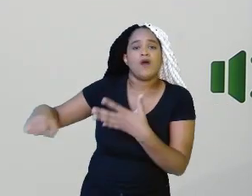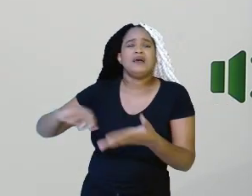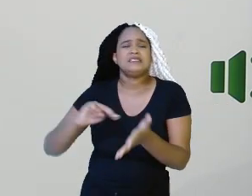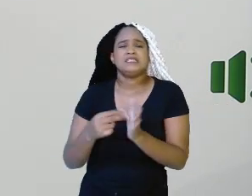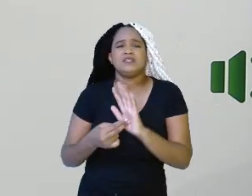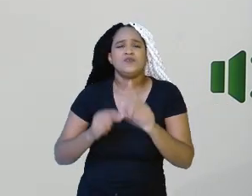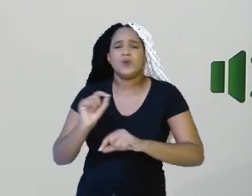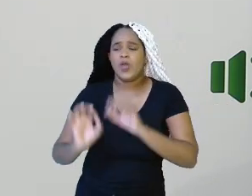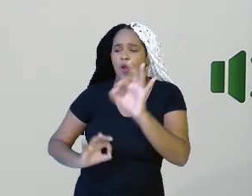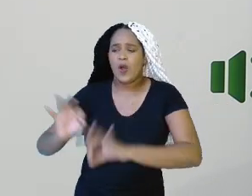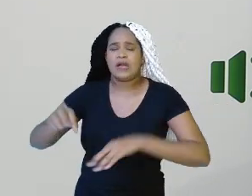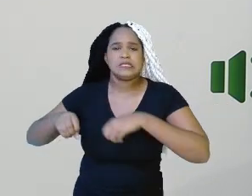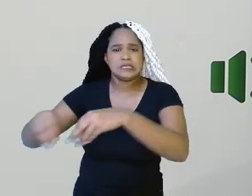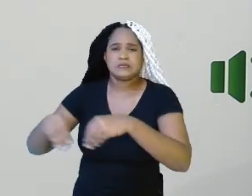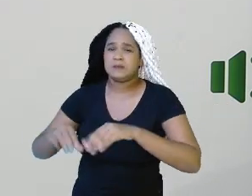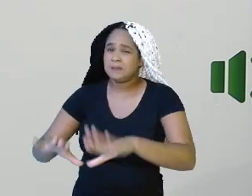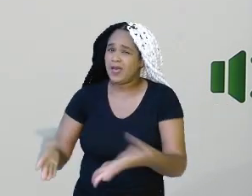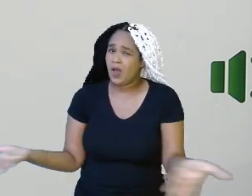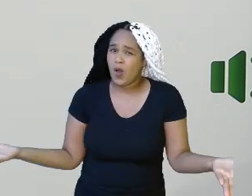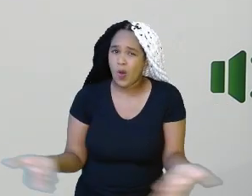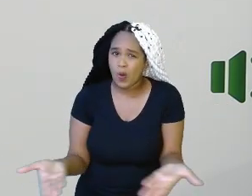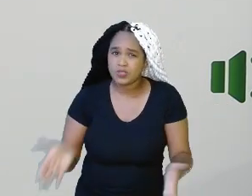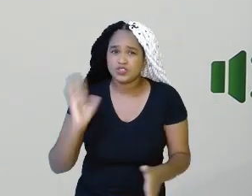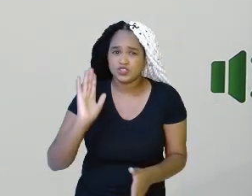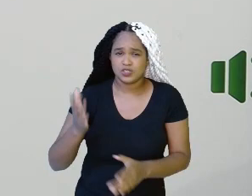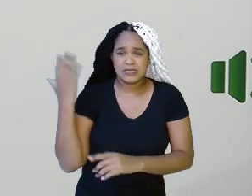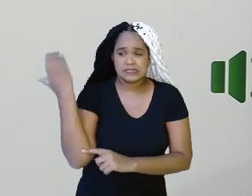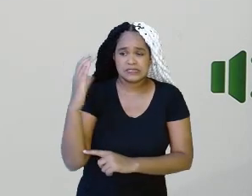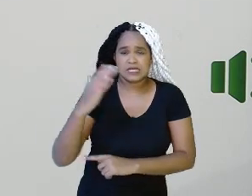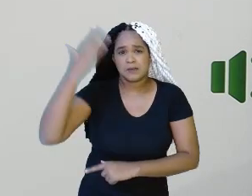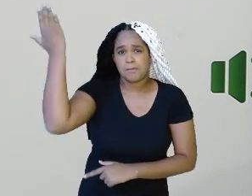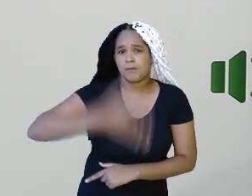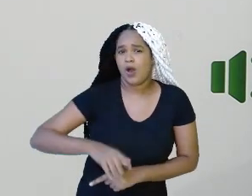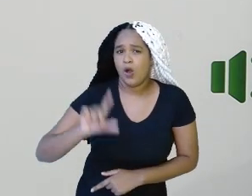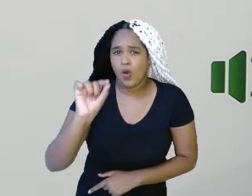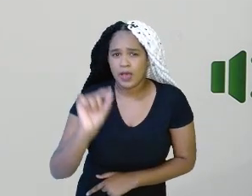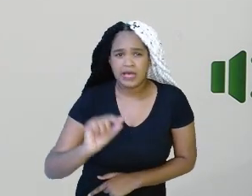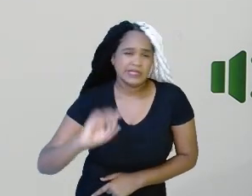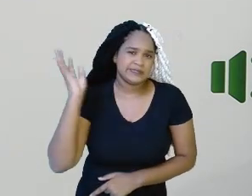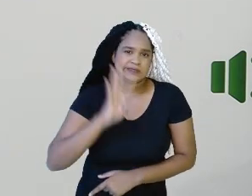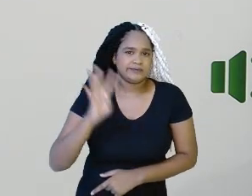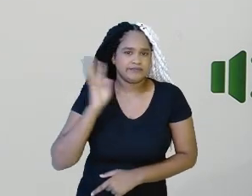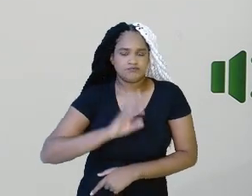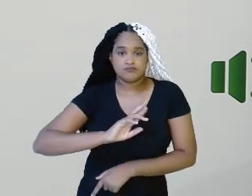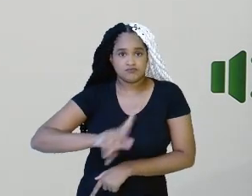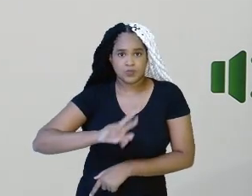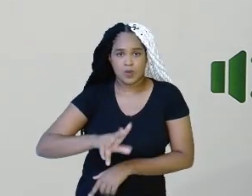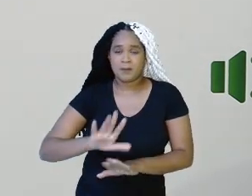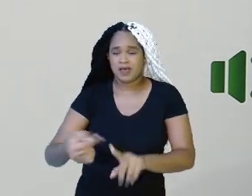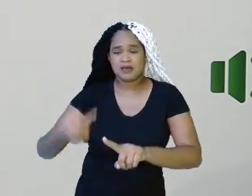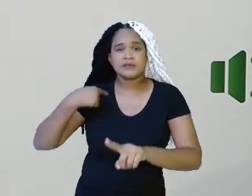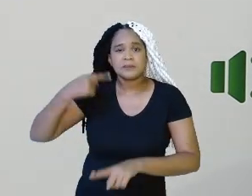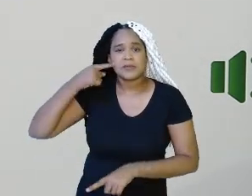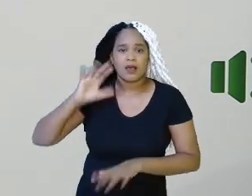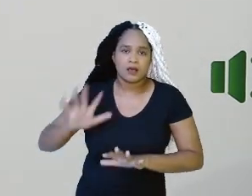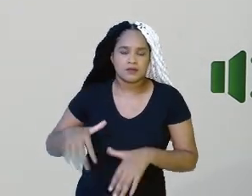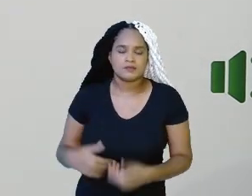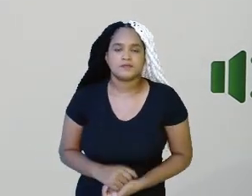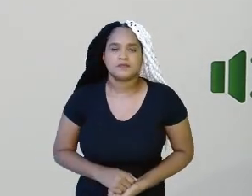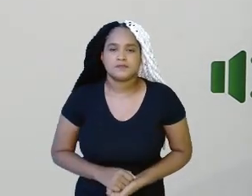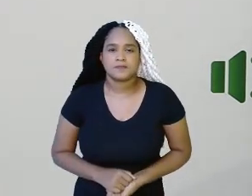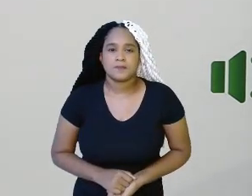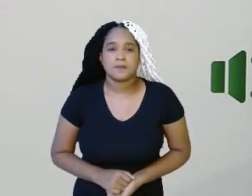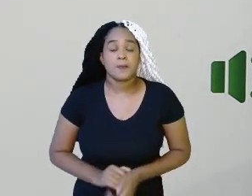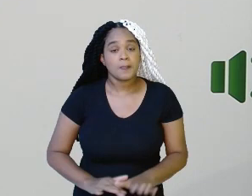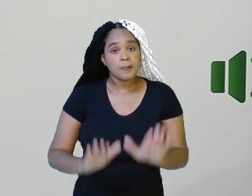sabe hoje em dia que a queimada não é legal, né? Não é uma coisa boa de fazer, mas naquela época eles achavam que era algo bem prático.